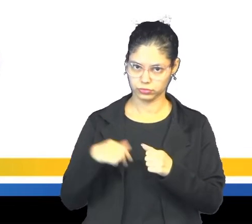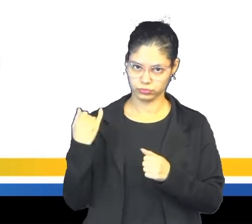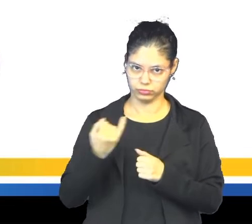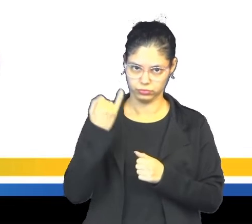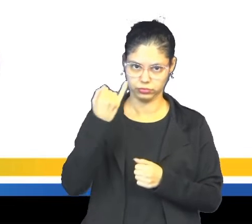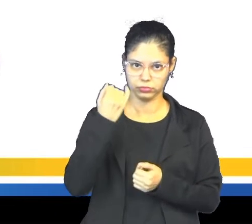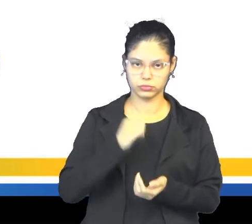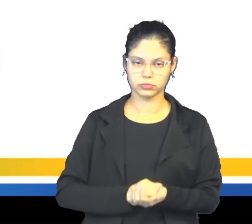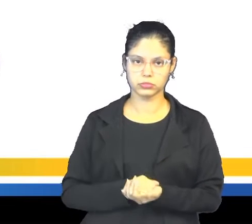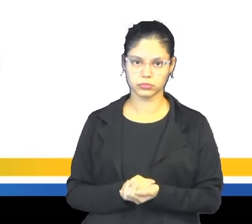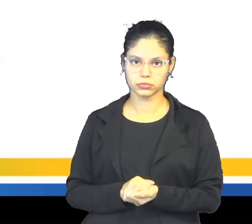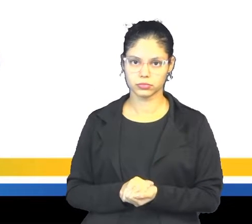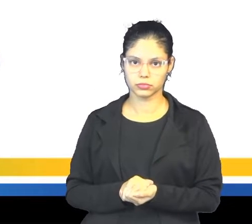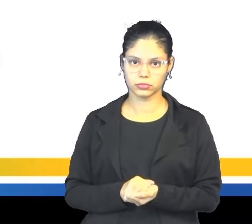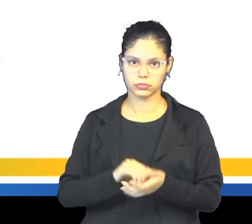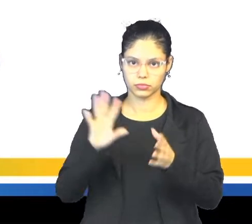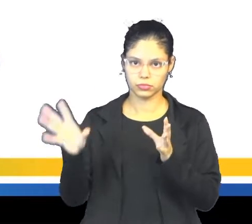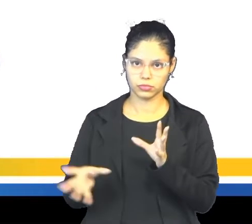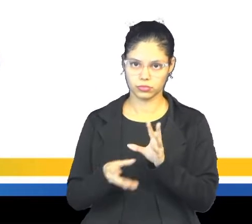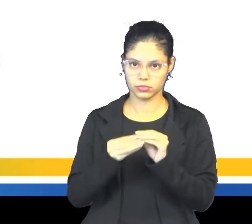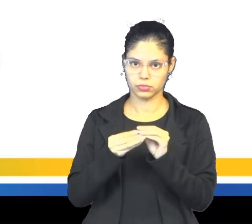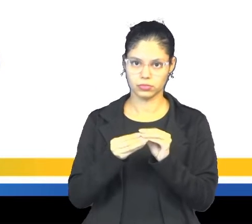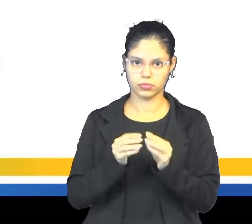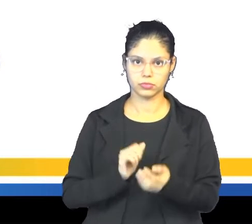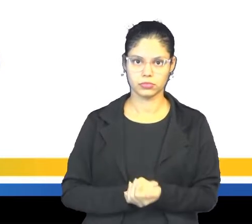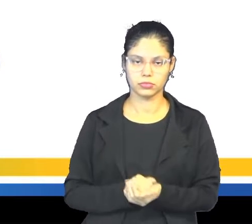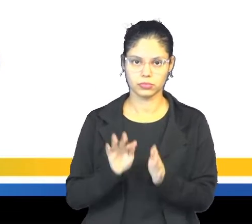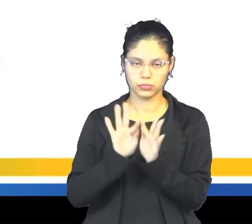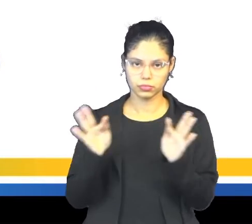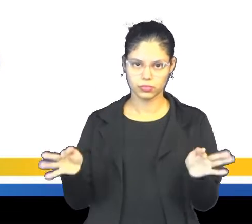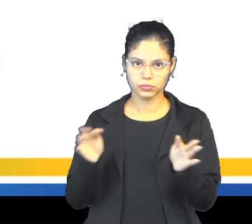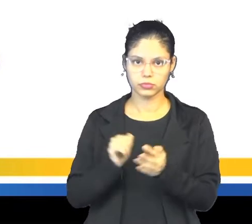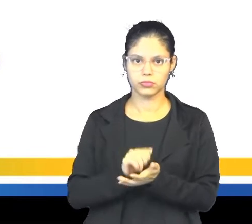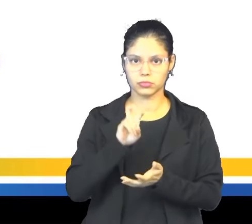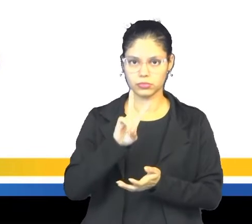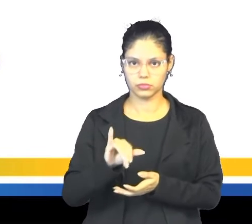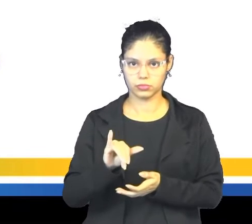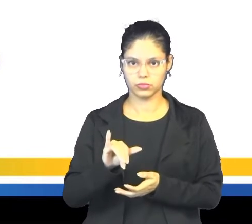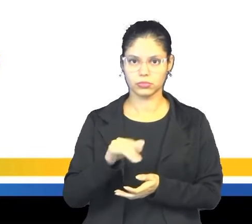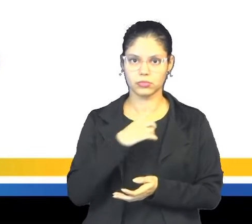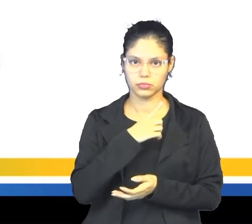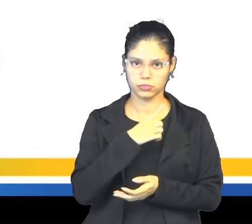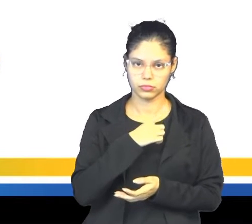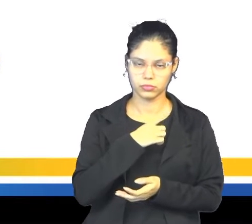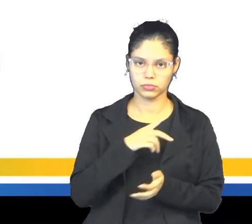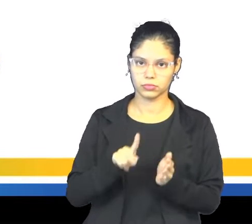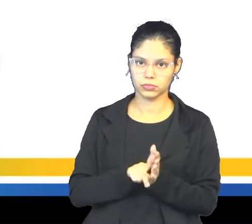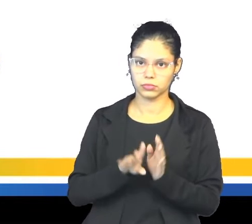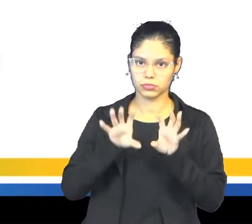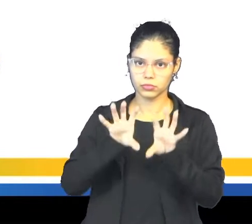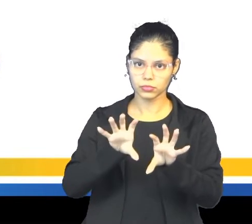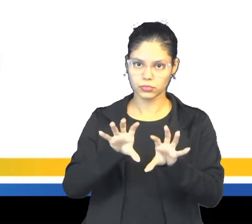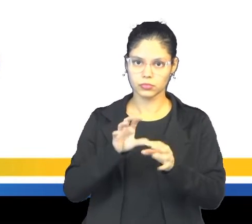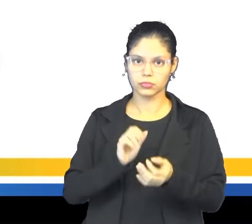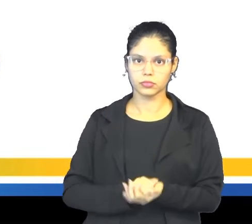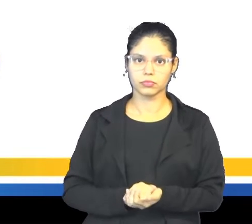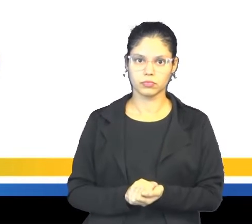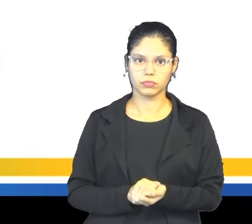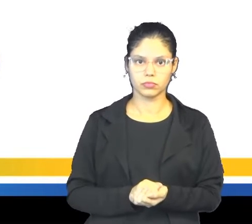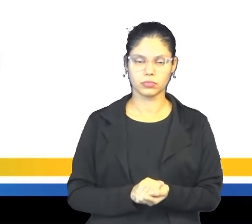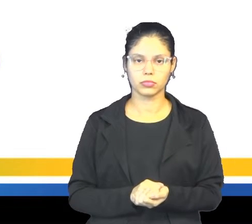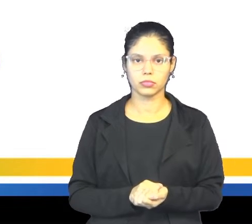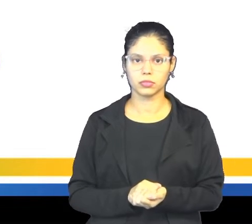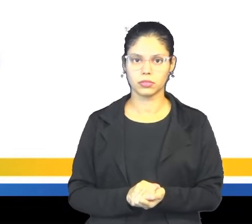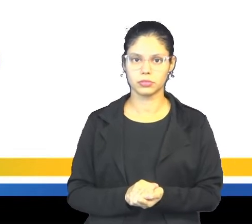principal e o complemento. E aí na frase, né, ela vai ser aplicada da seguinte forma. They will travel